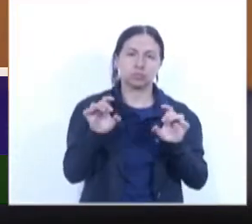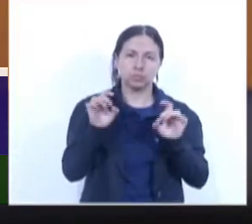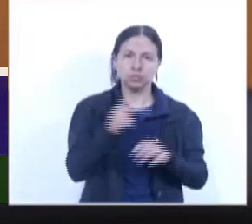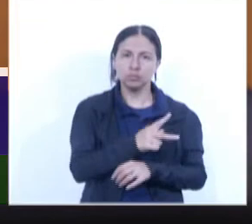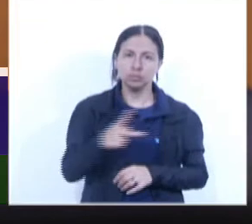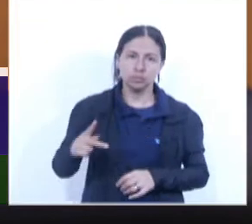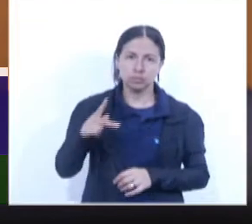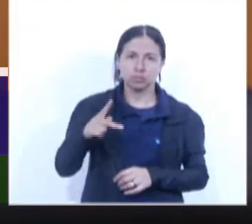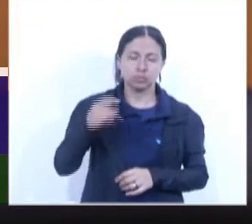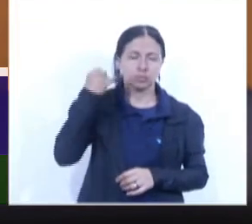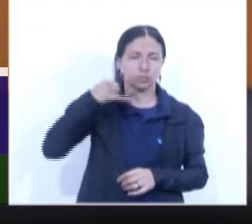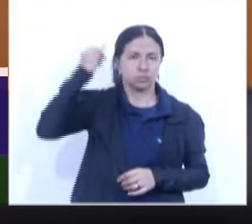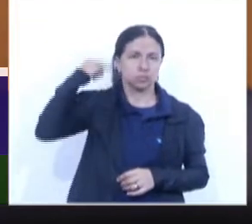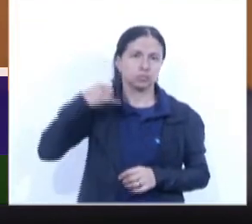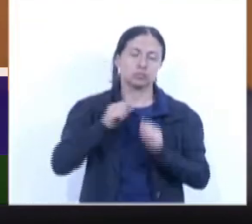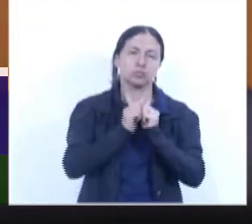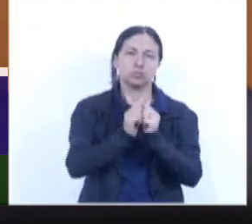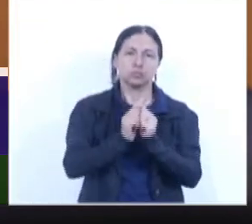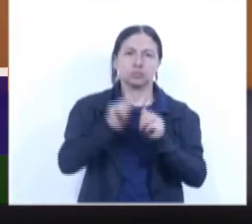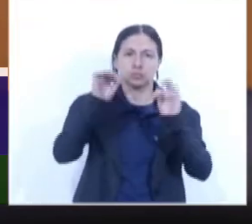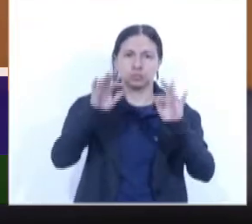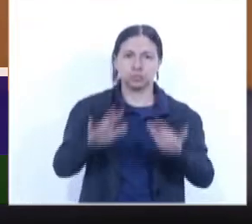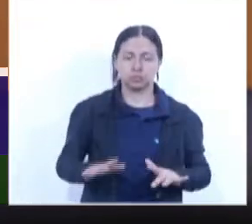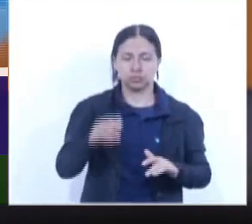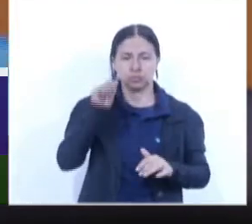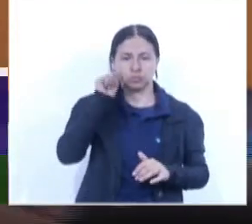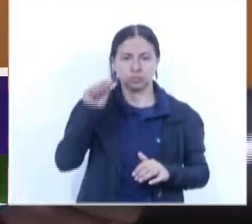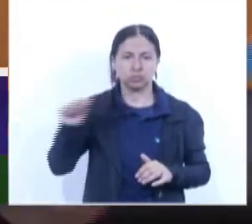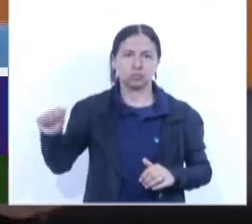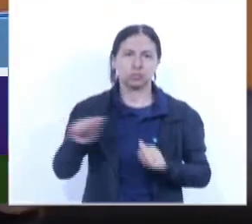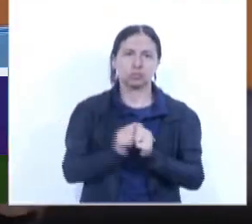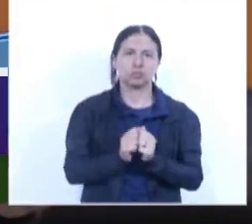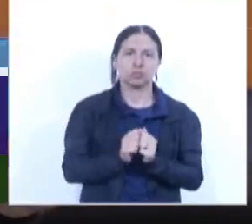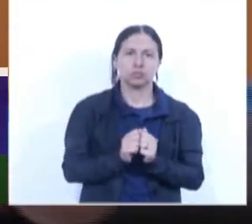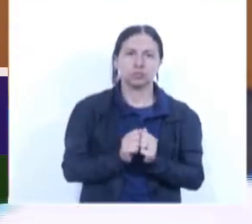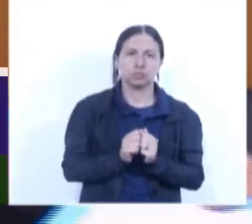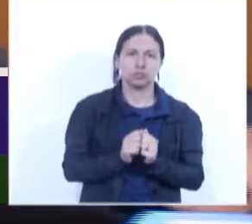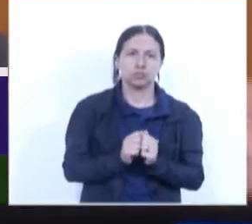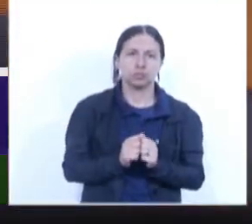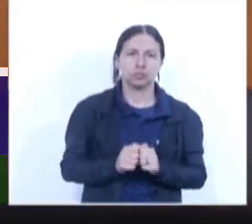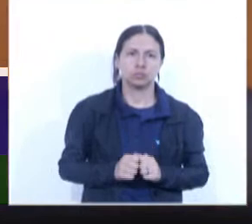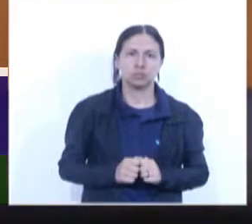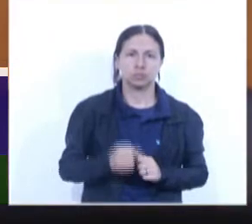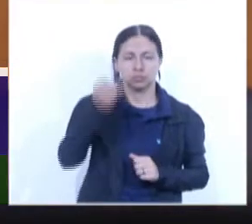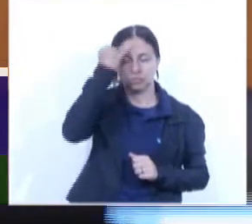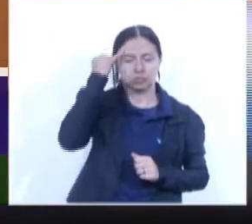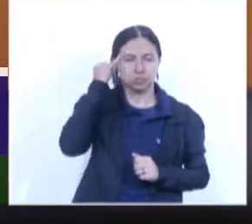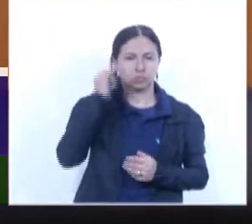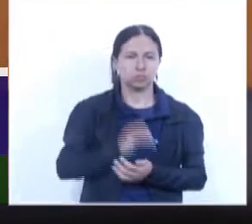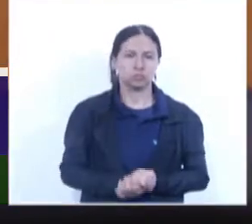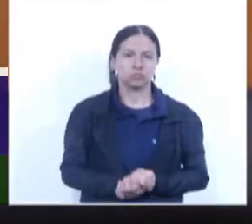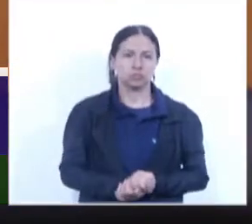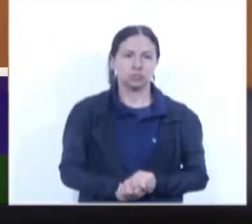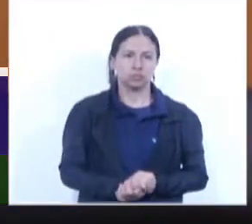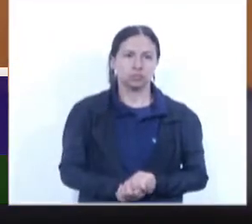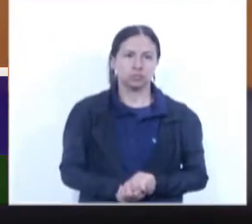Jair Ferraz relator abatendo Marques membro Vereador Ivan Nunes